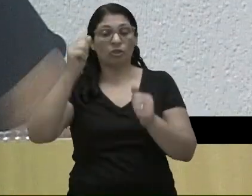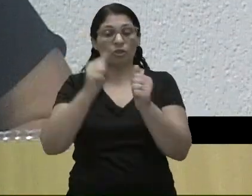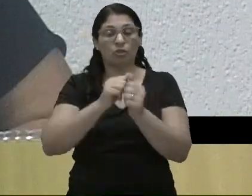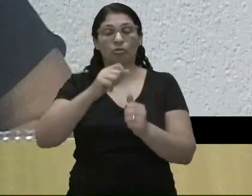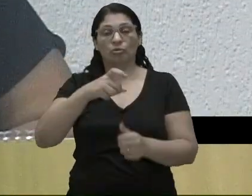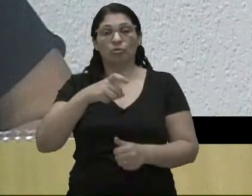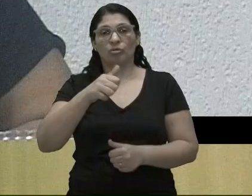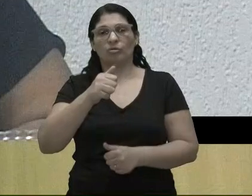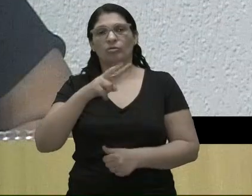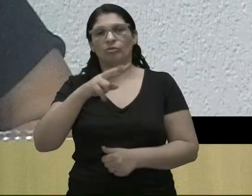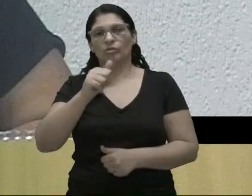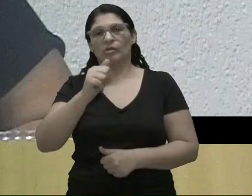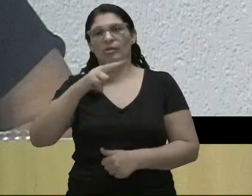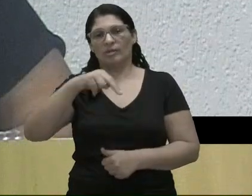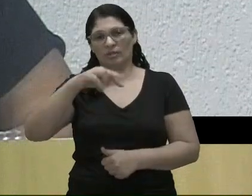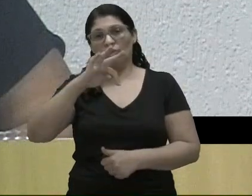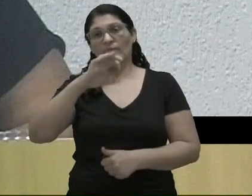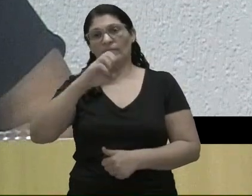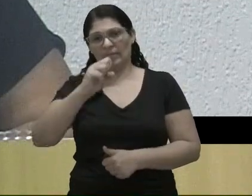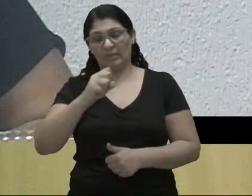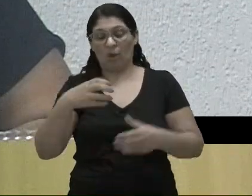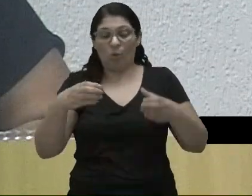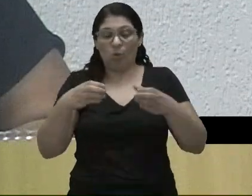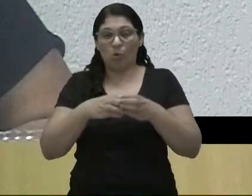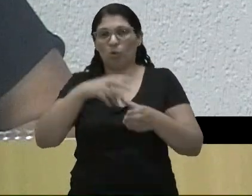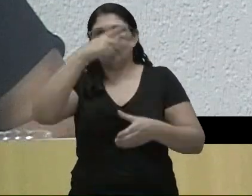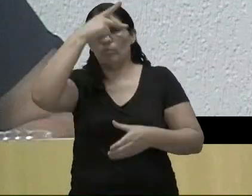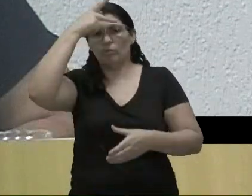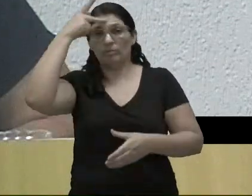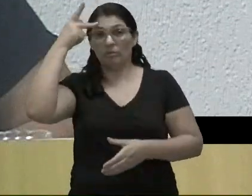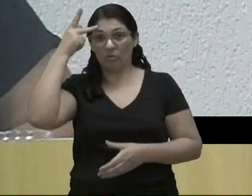não é uma pessoa, são várias pessoas.